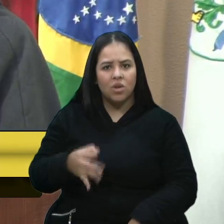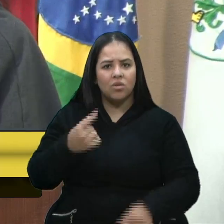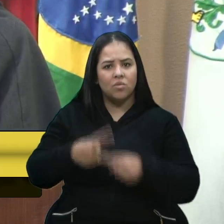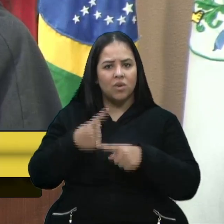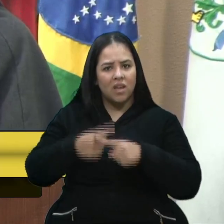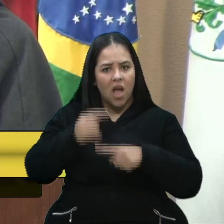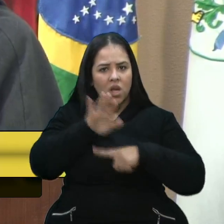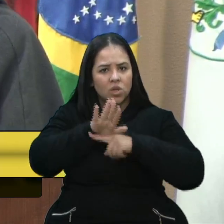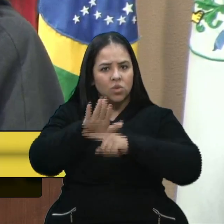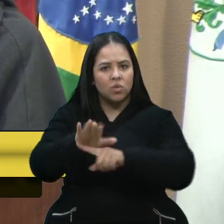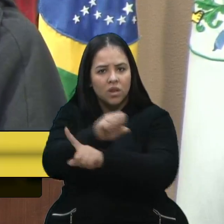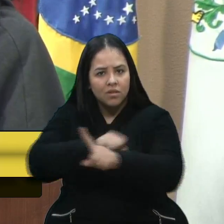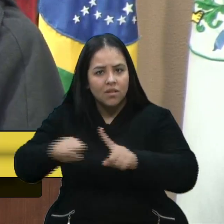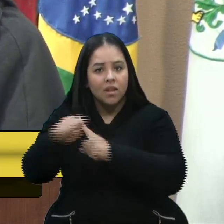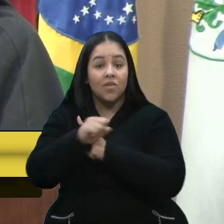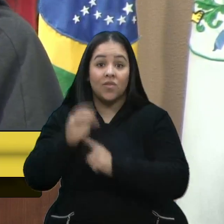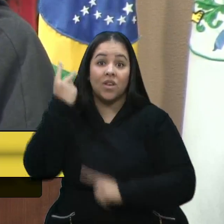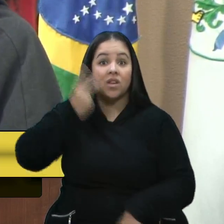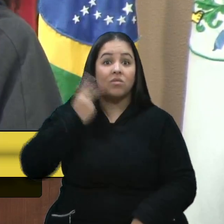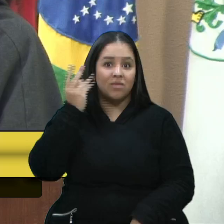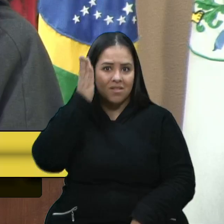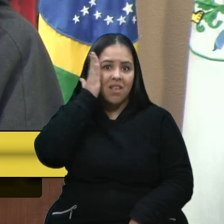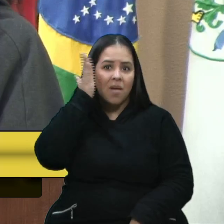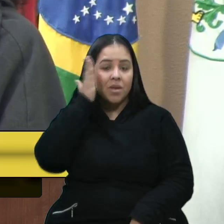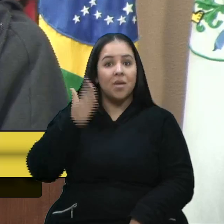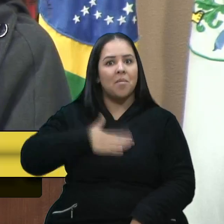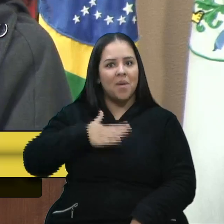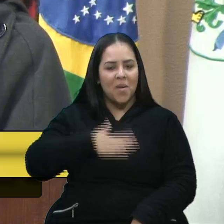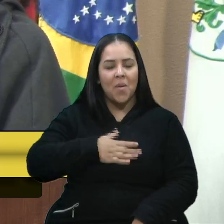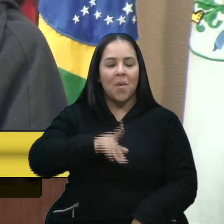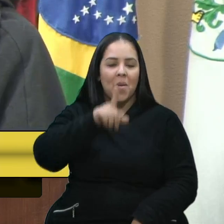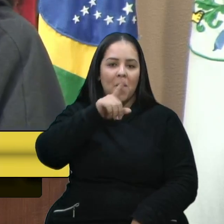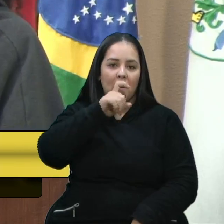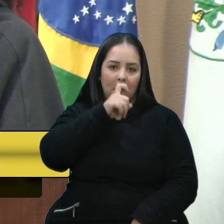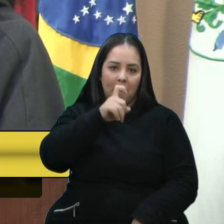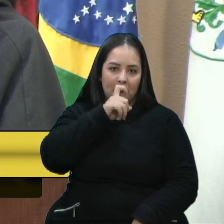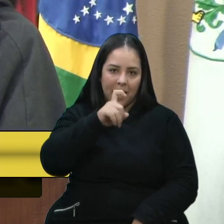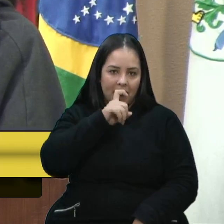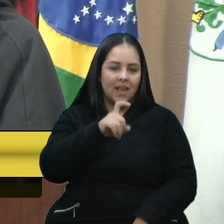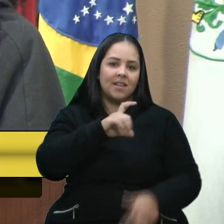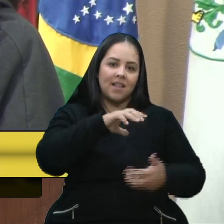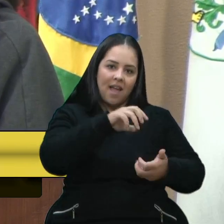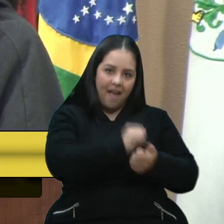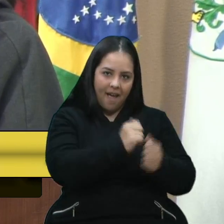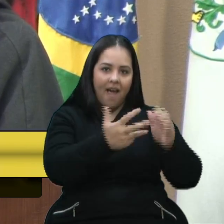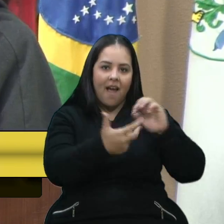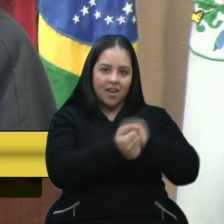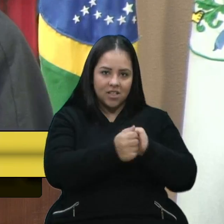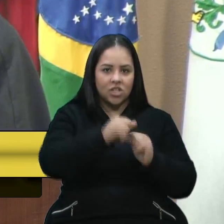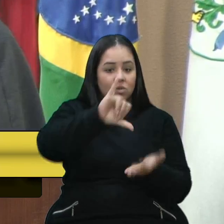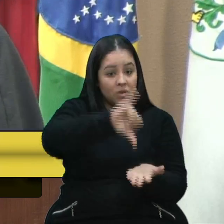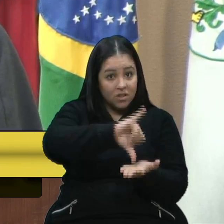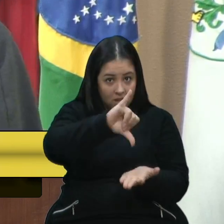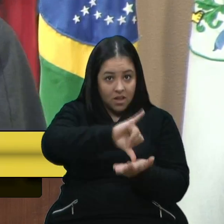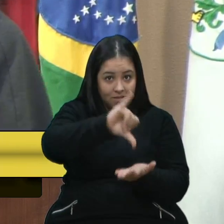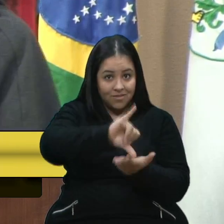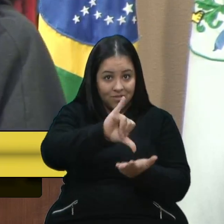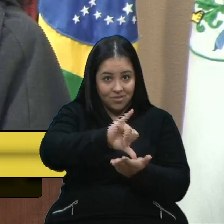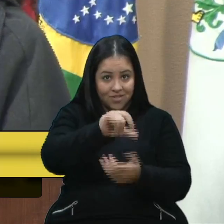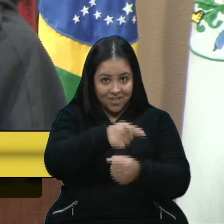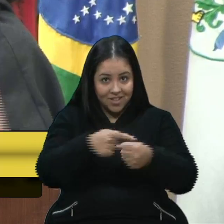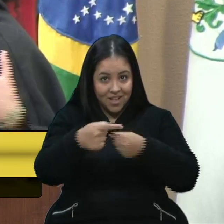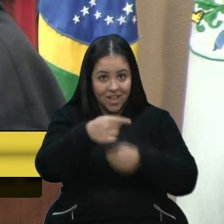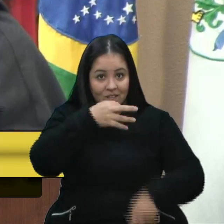vereador deve saber, o meu pai é um dos artesãos que expõe no centro da cidade de Caxias do Sul. E quanto isso